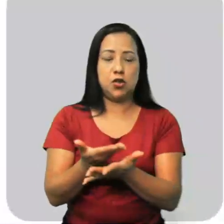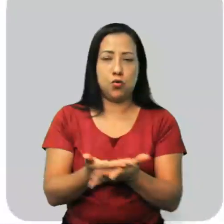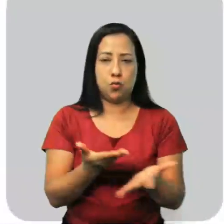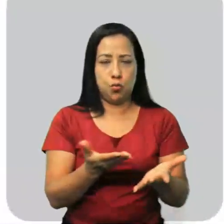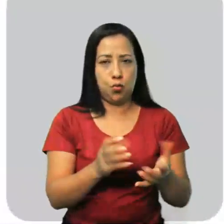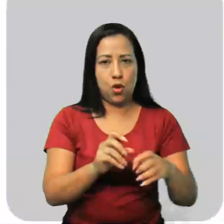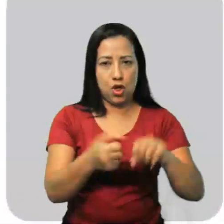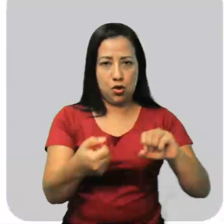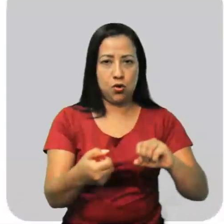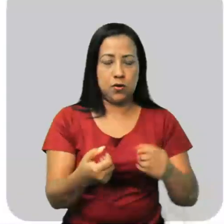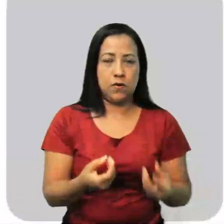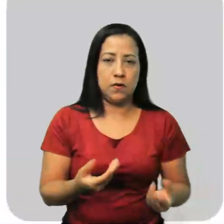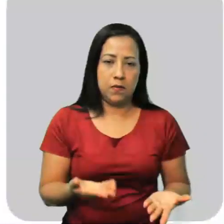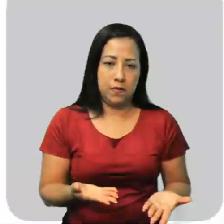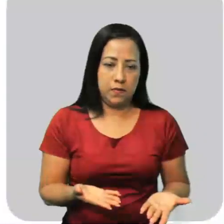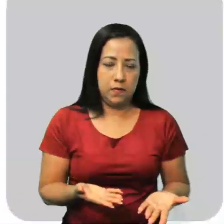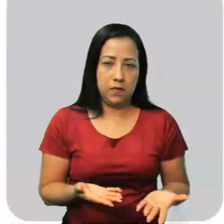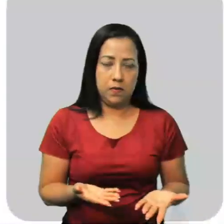termos, tá?